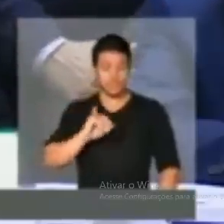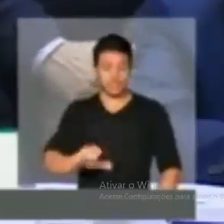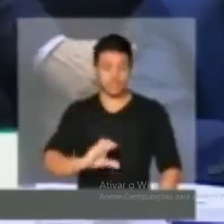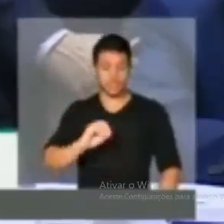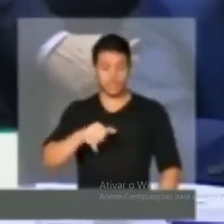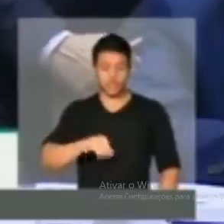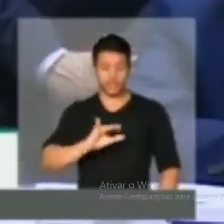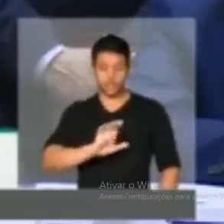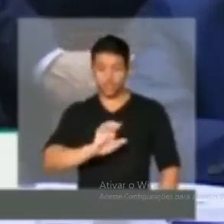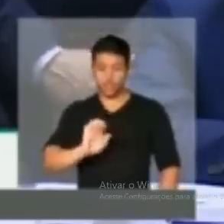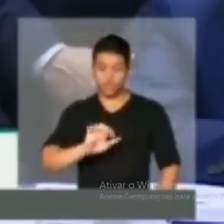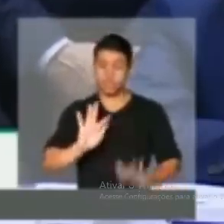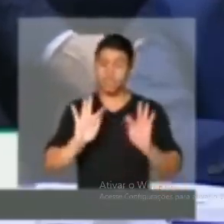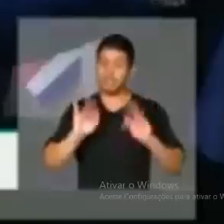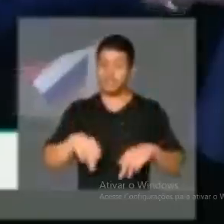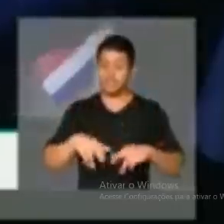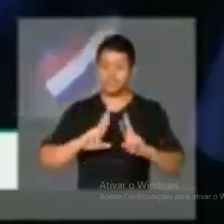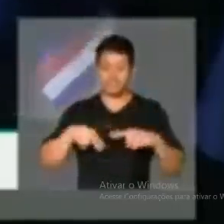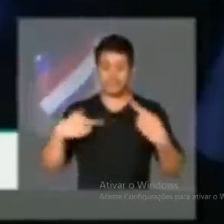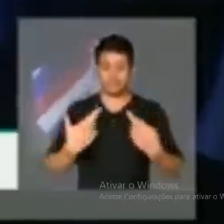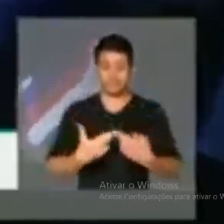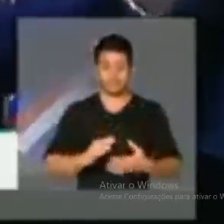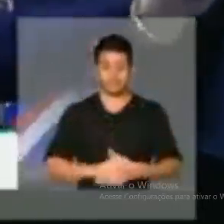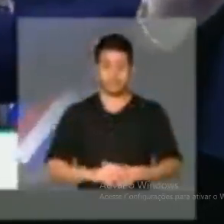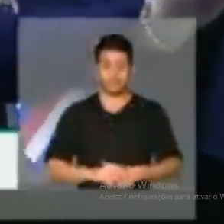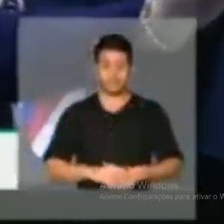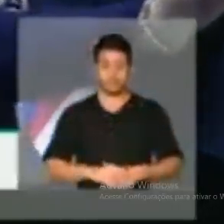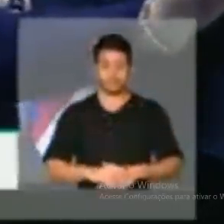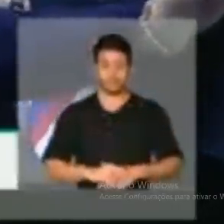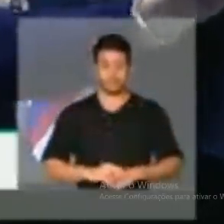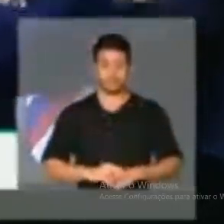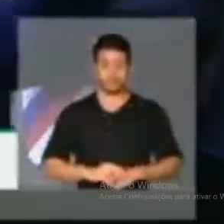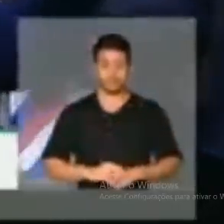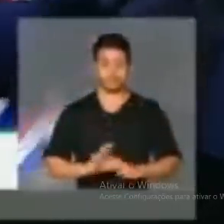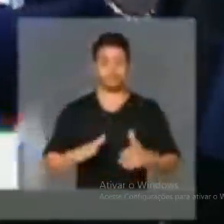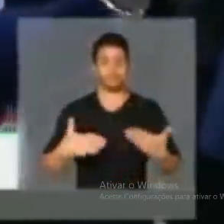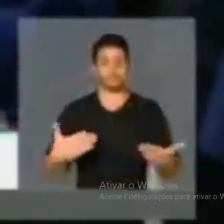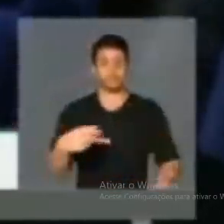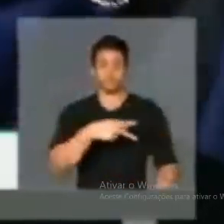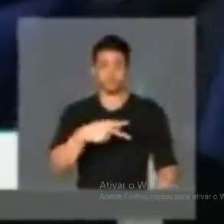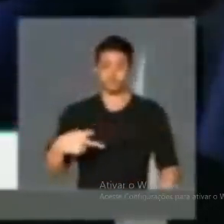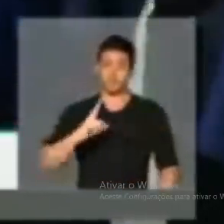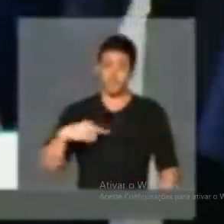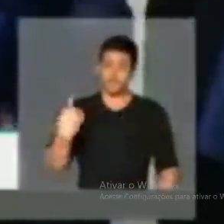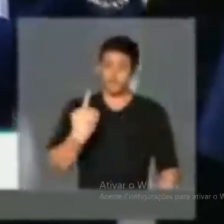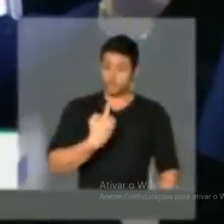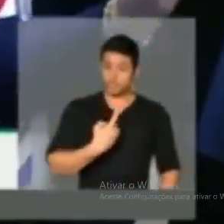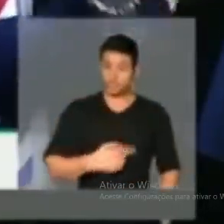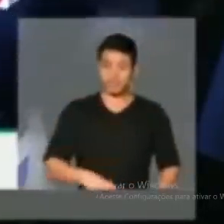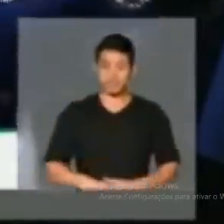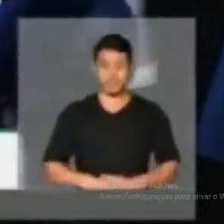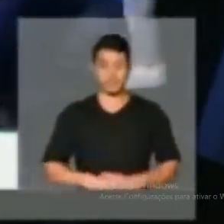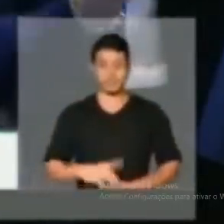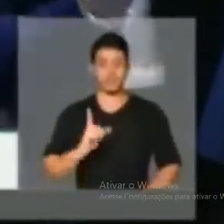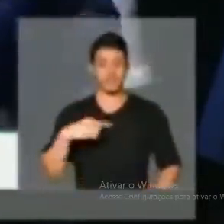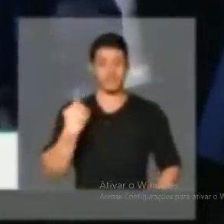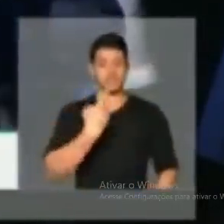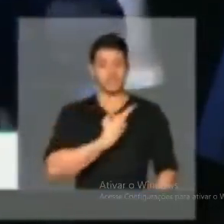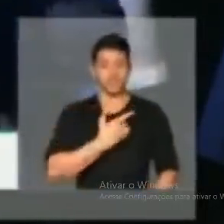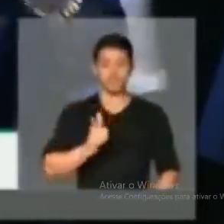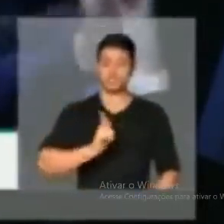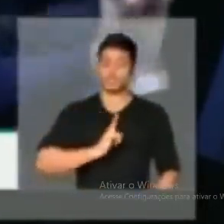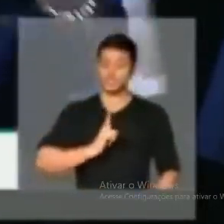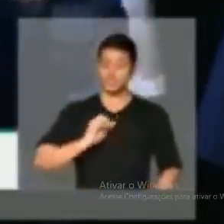Joyce, e vou encerrar a votação. Vai lá, Joyce Maionese. Presidente, nós Ó, costuramos um acordo para que nós, Vou o encerrar a governo, sessão. o